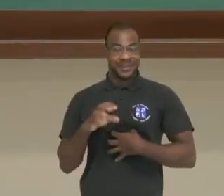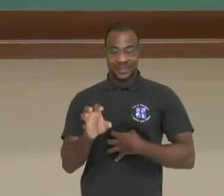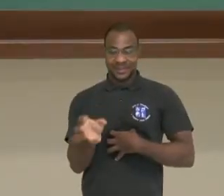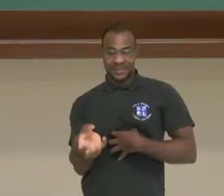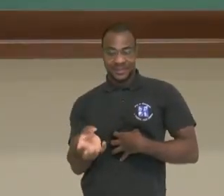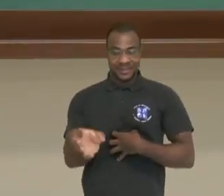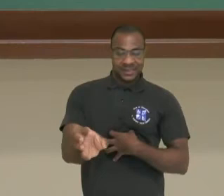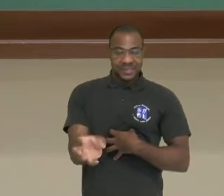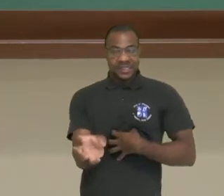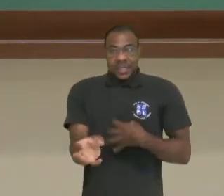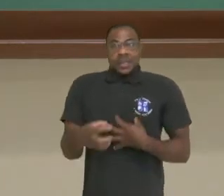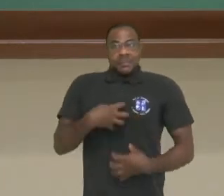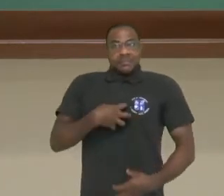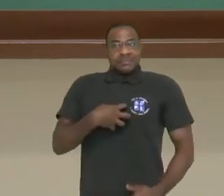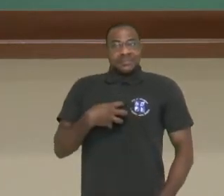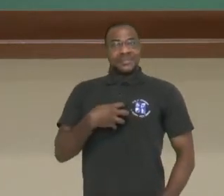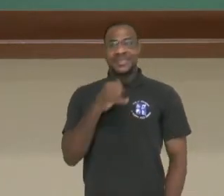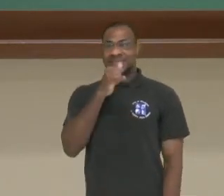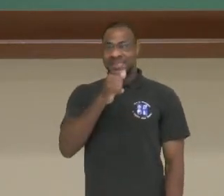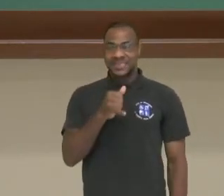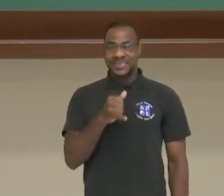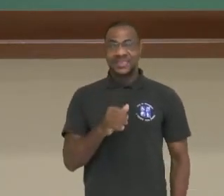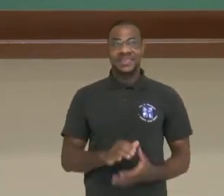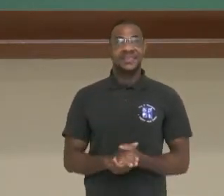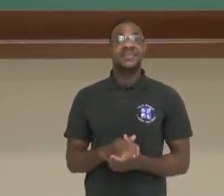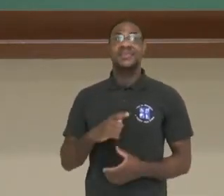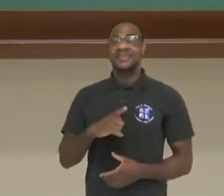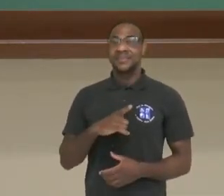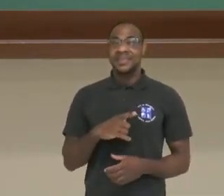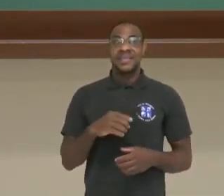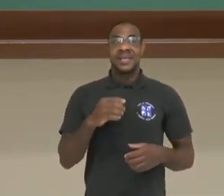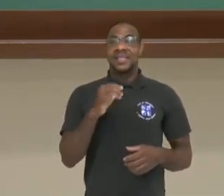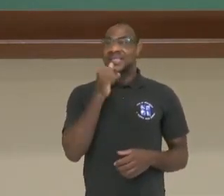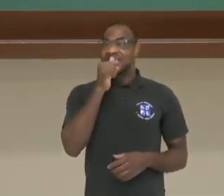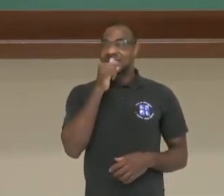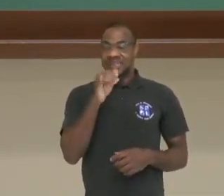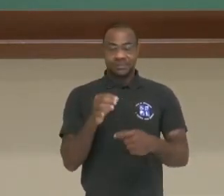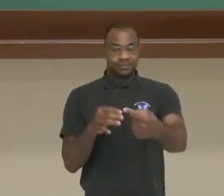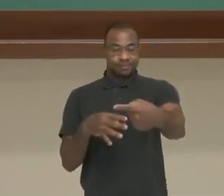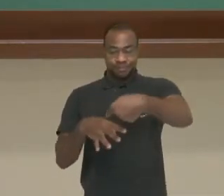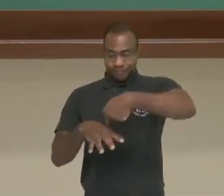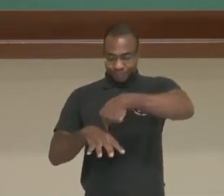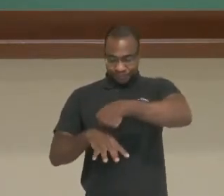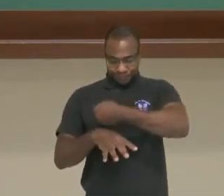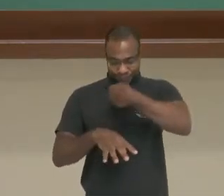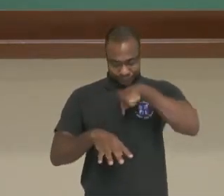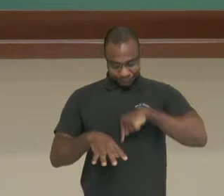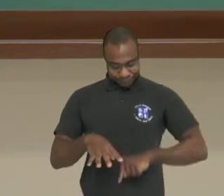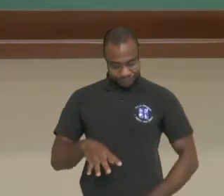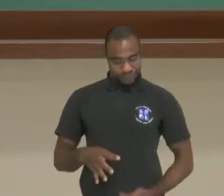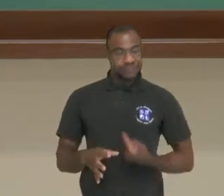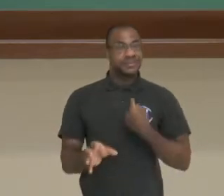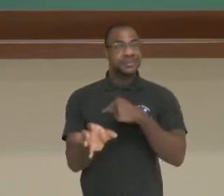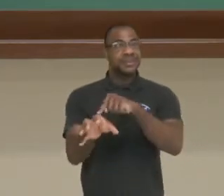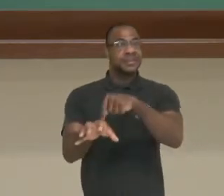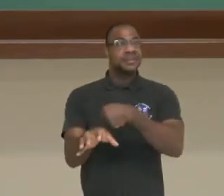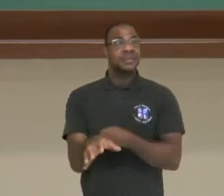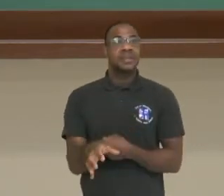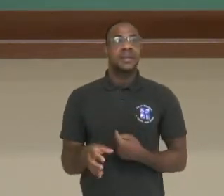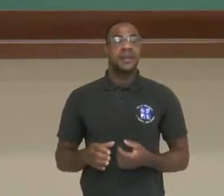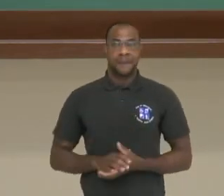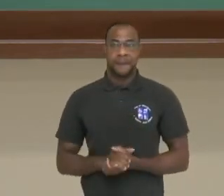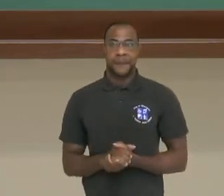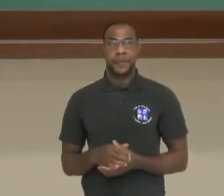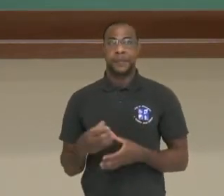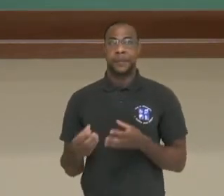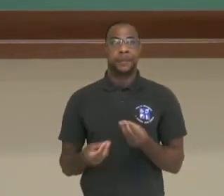Vai proporcionar a passagem da corrente elétrica ali no nosso corpo. Mas professora, como que essa corrente elétrica